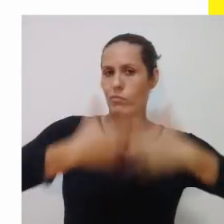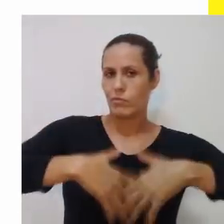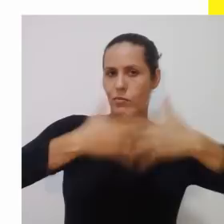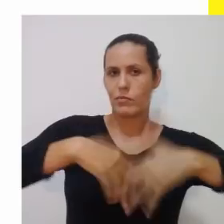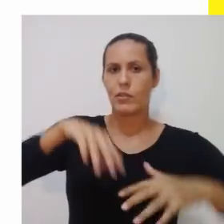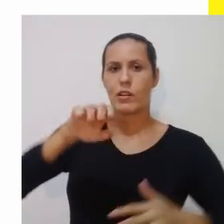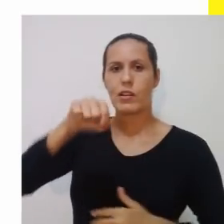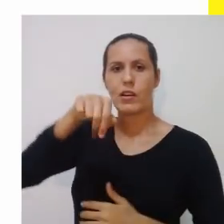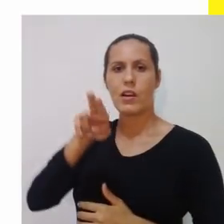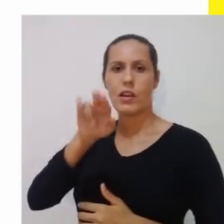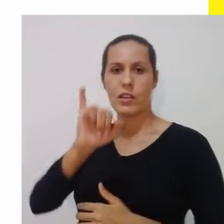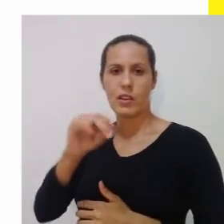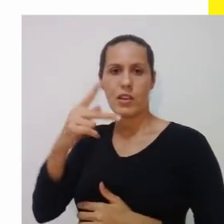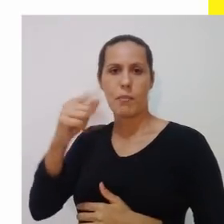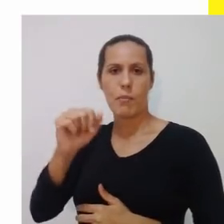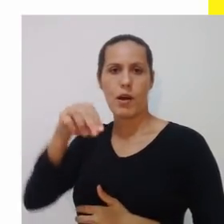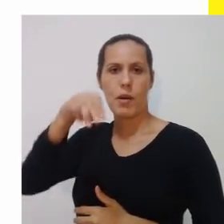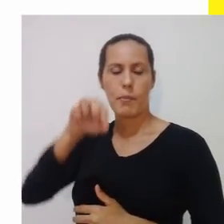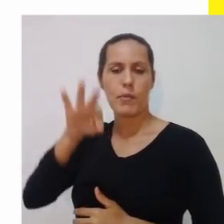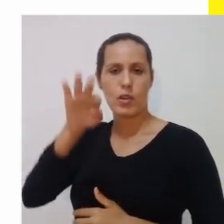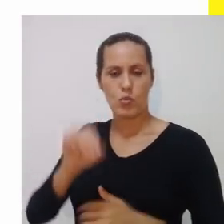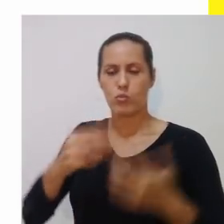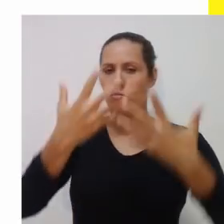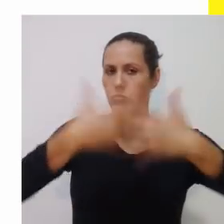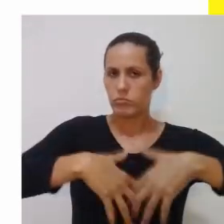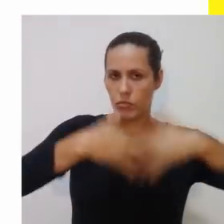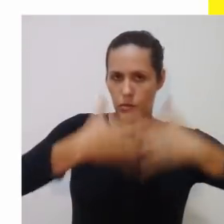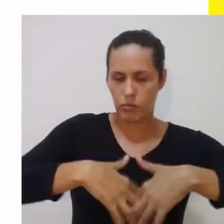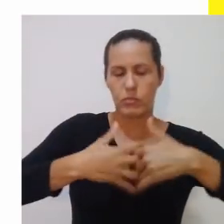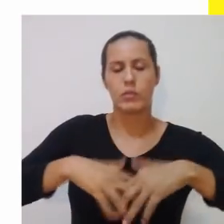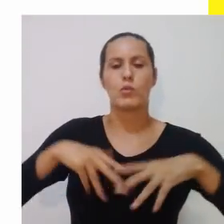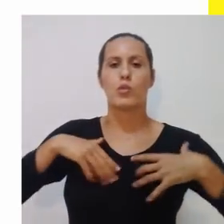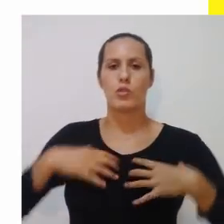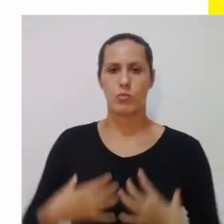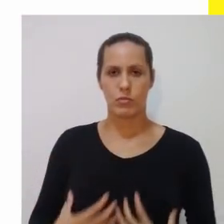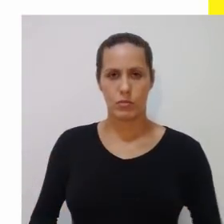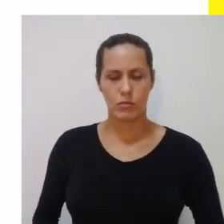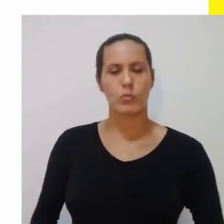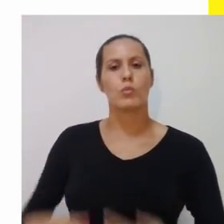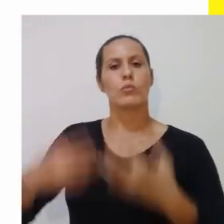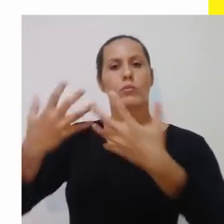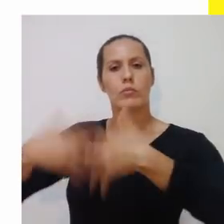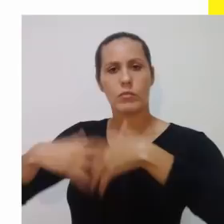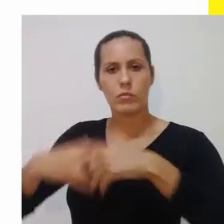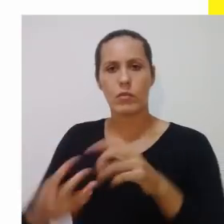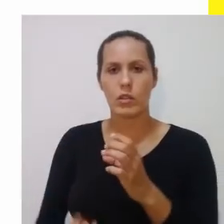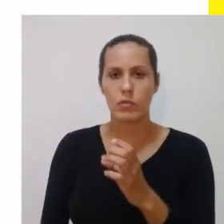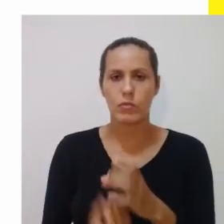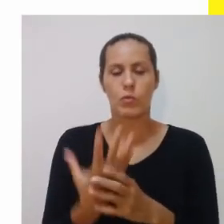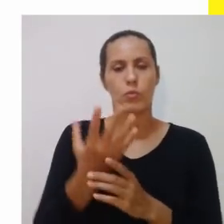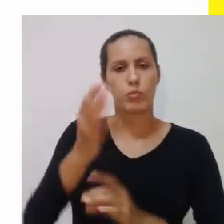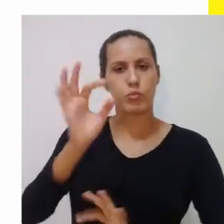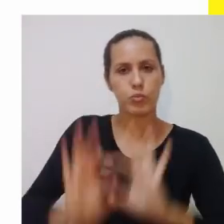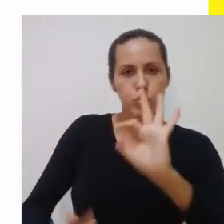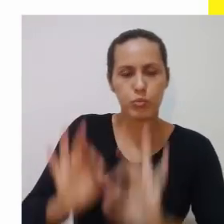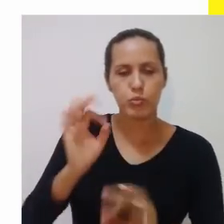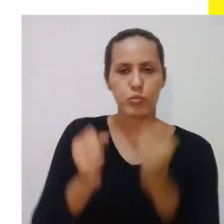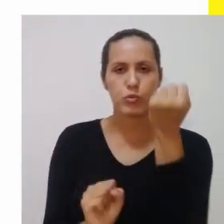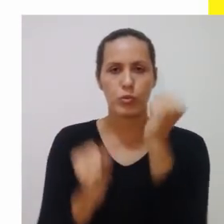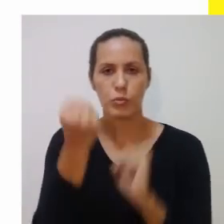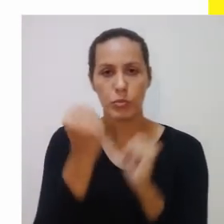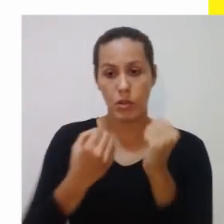equipamento, que no caso é um respirador artificial, foi desenvolvido, foi concebido, foi projetado,